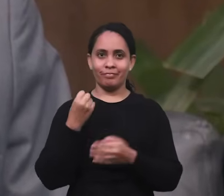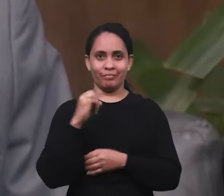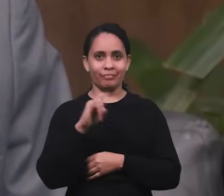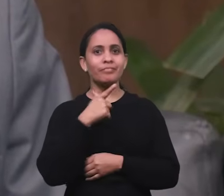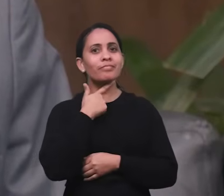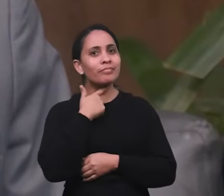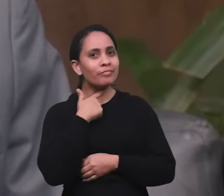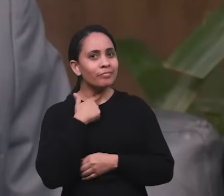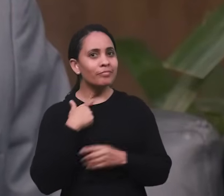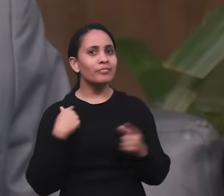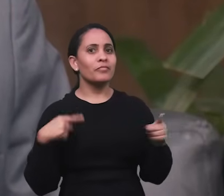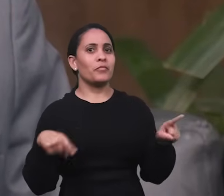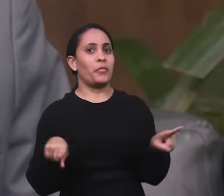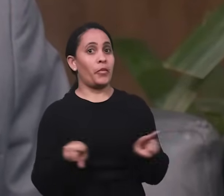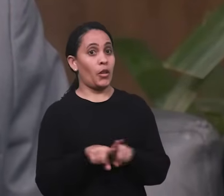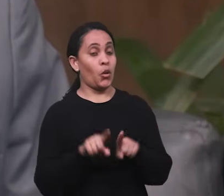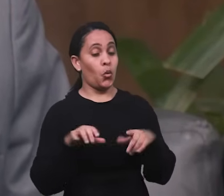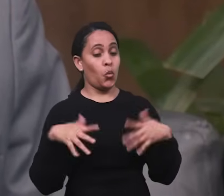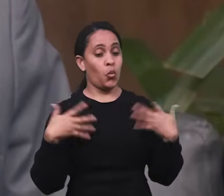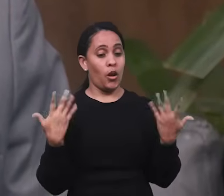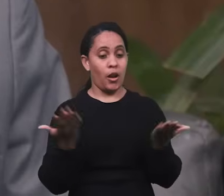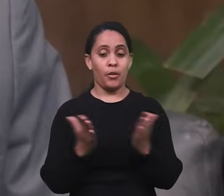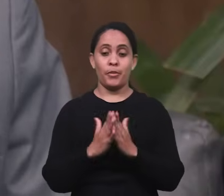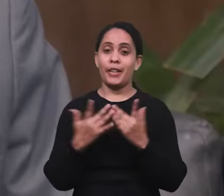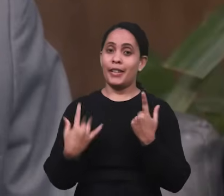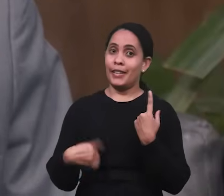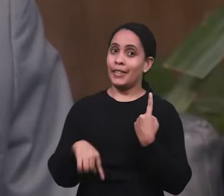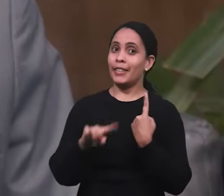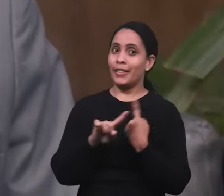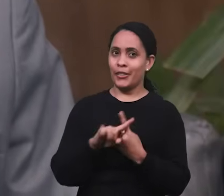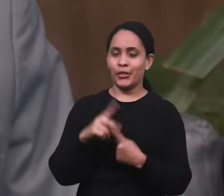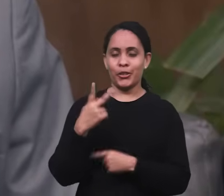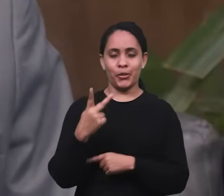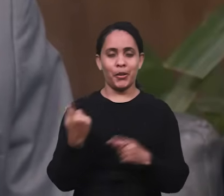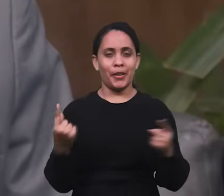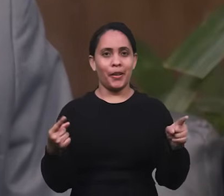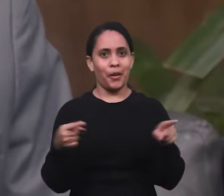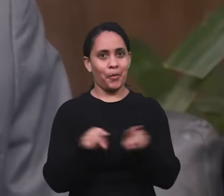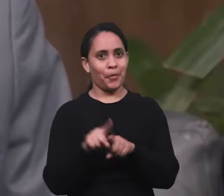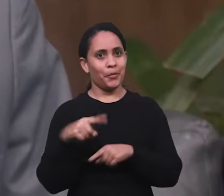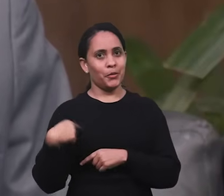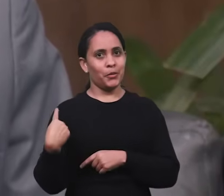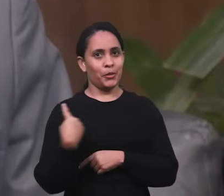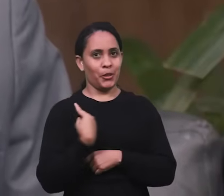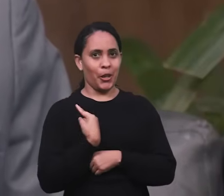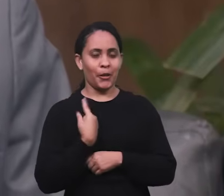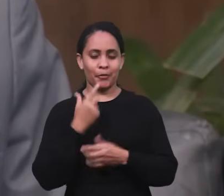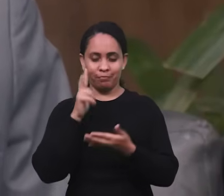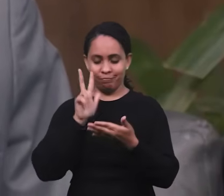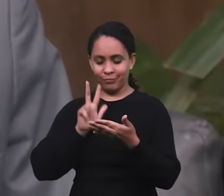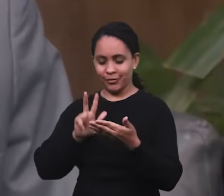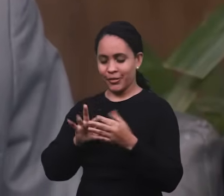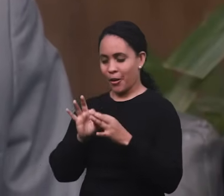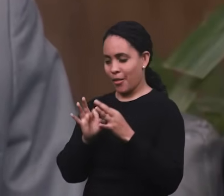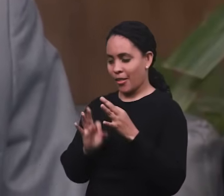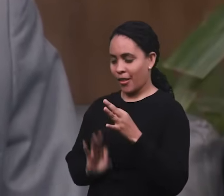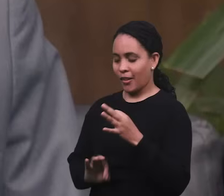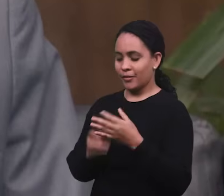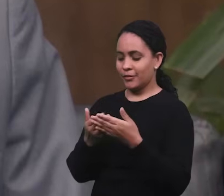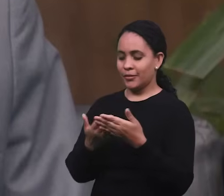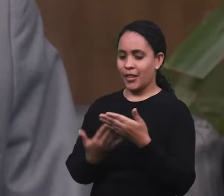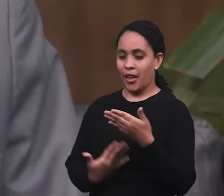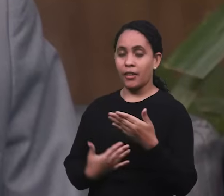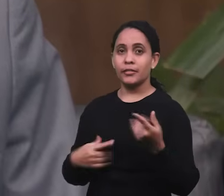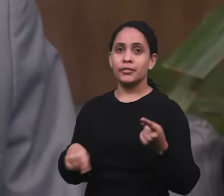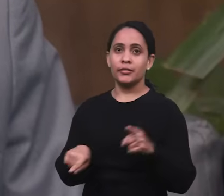você também desejar, colocar de qual igreja você faz parte, para que possamos estar aqui vendo os